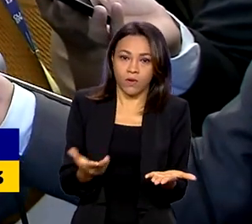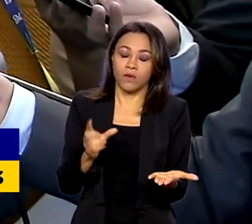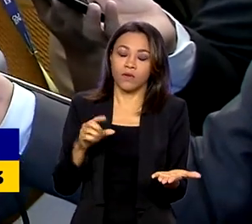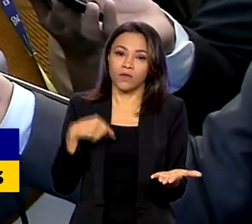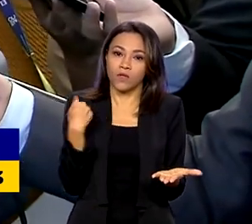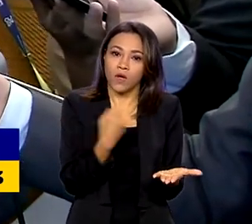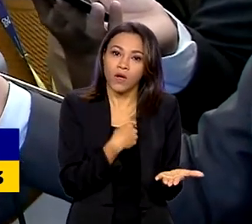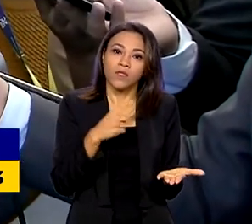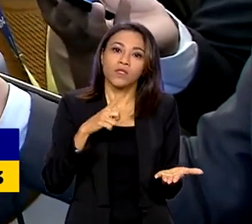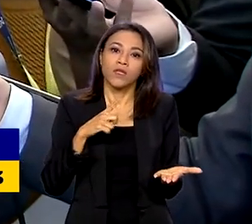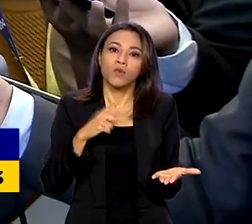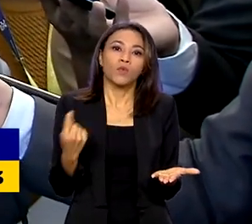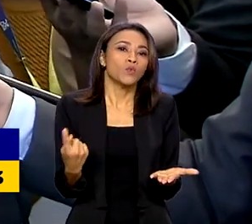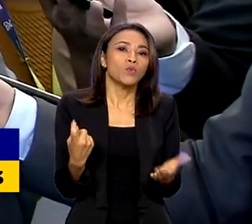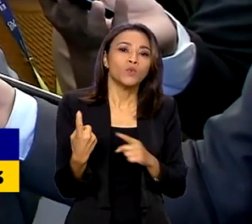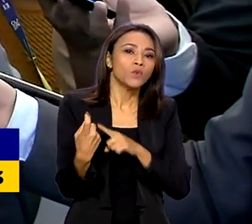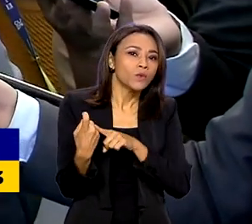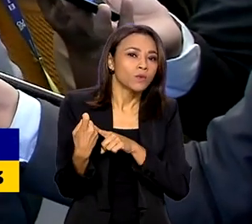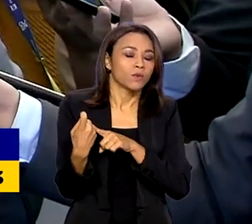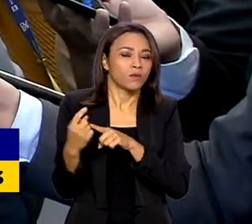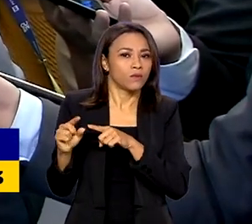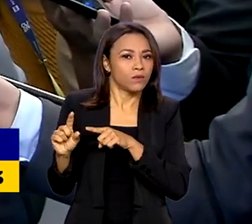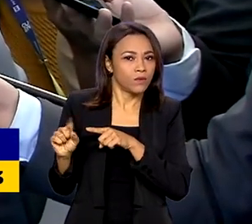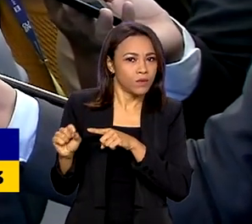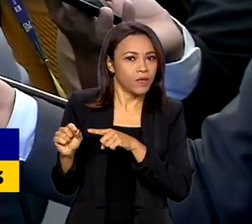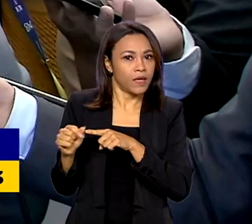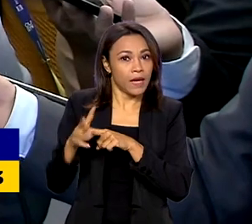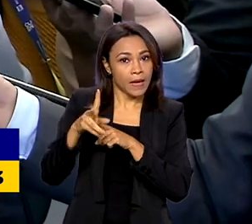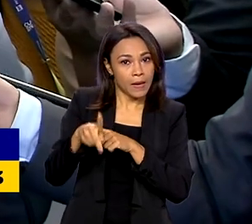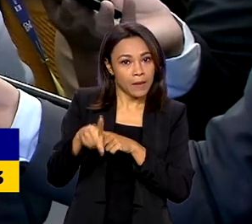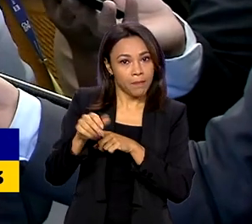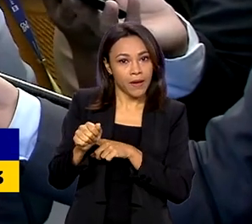e exclusivo fator, que é esse paridade de